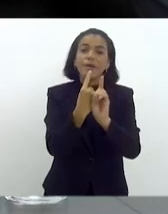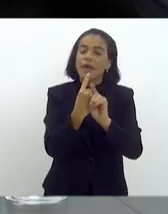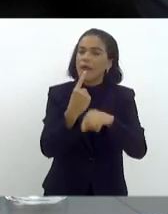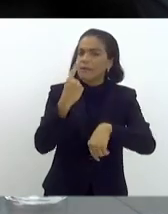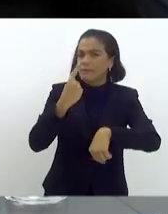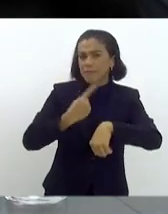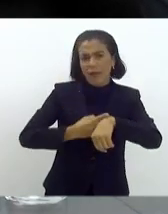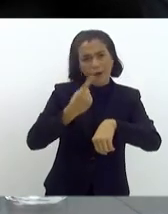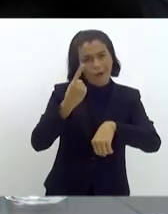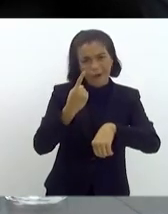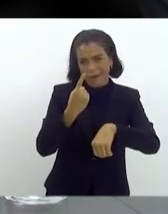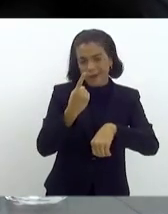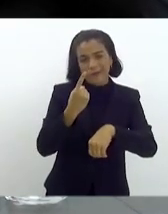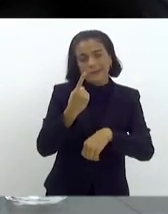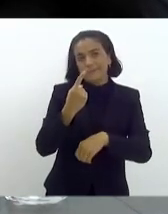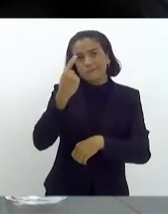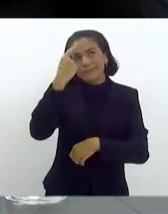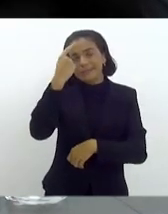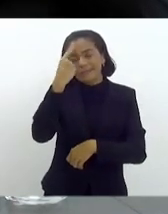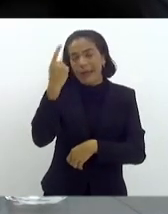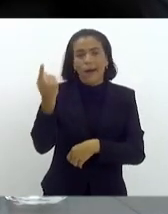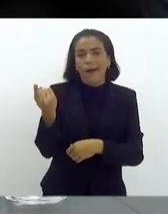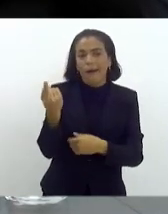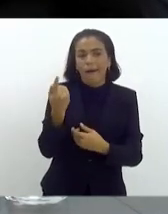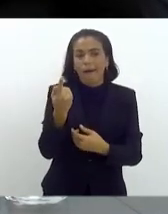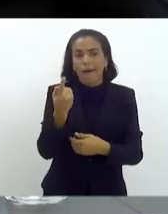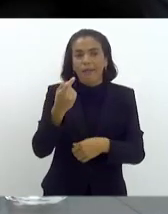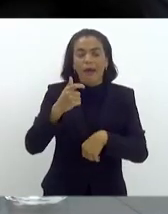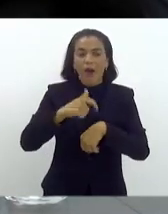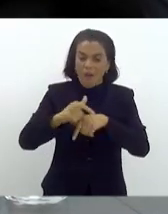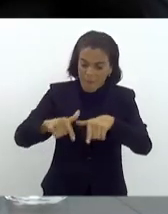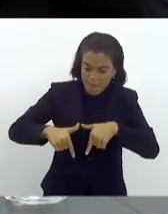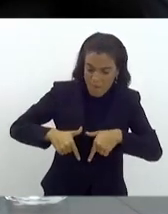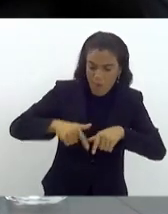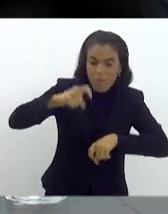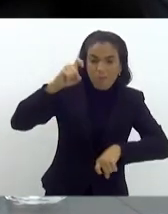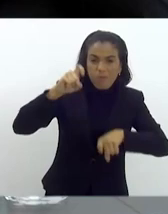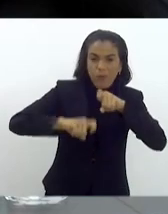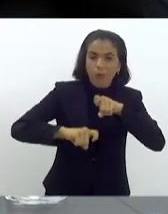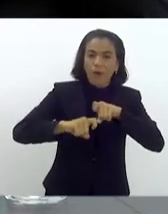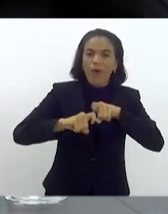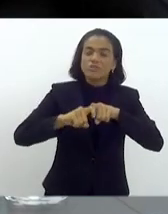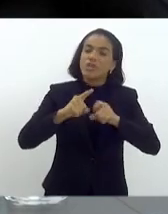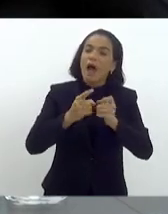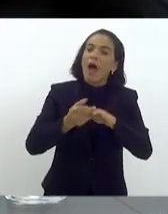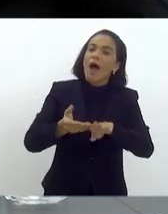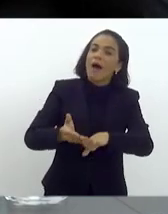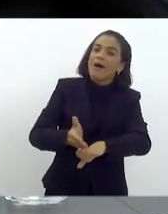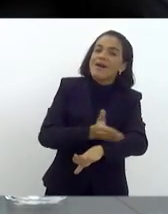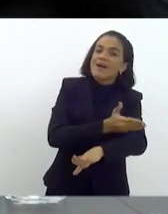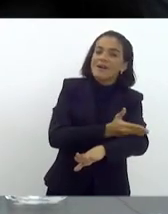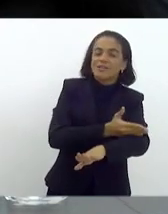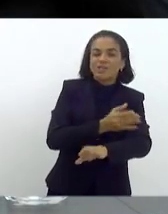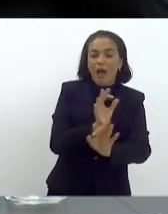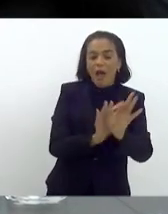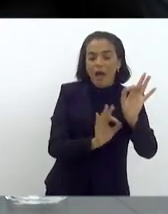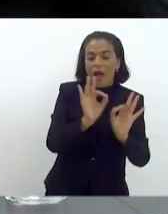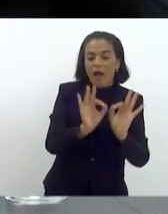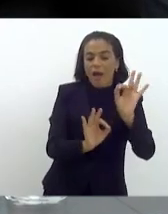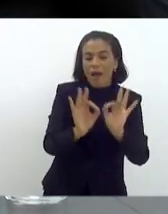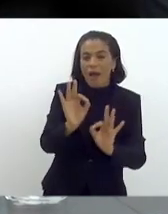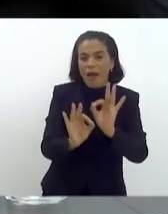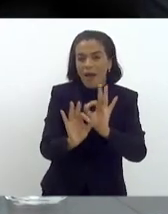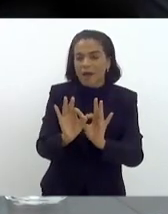já antes da gente pensar no ato prepara no ato executório de um estupro esse delito já vai antecipar esfera de punição penal